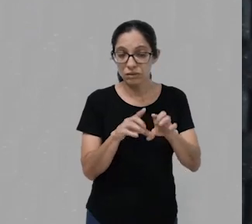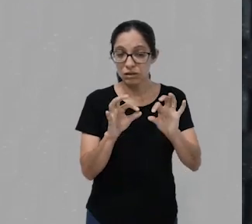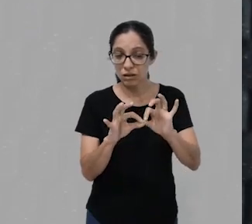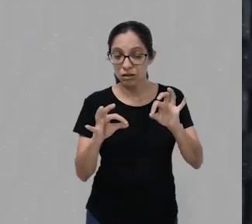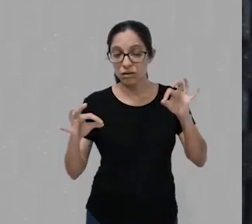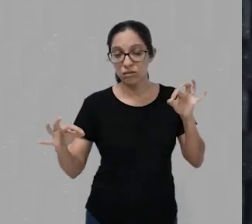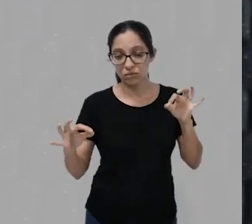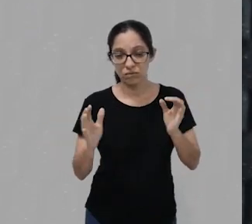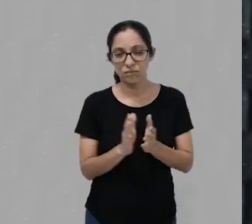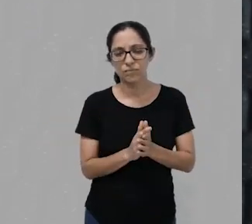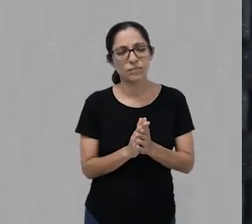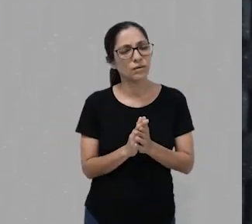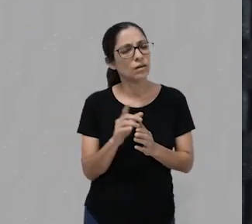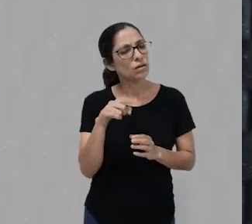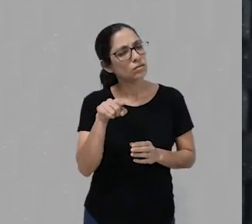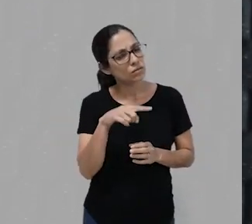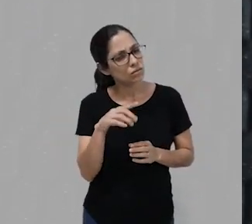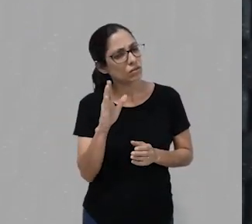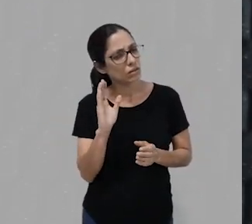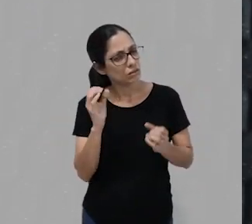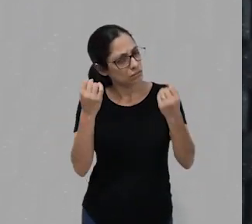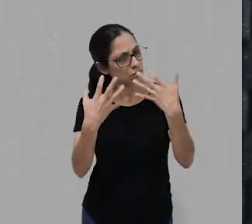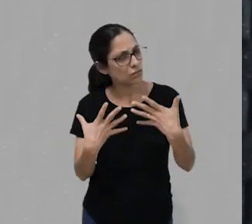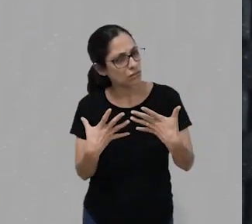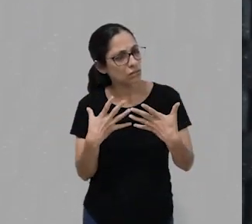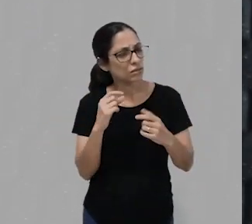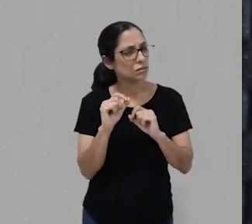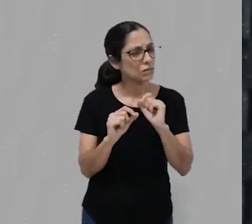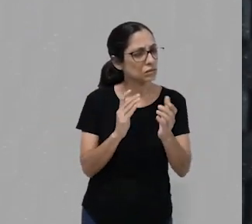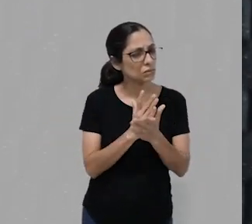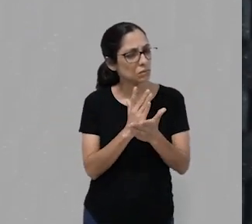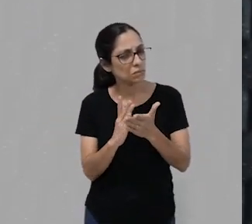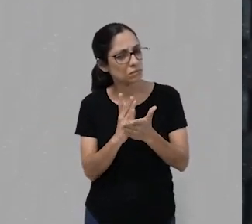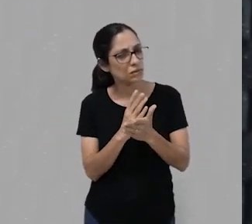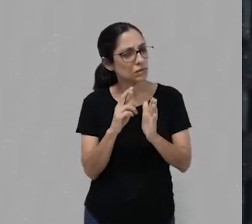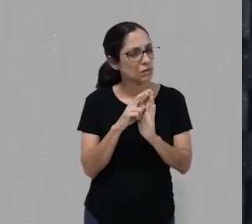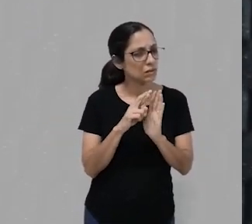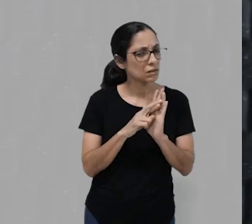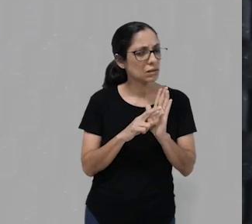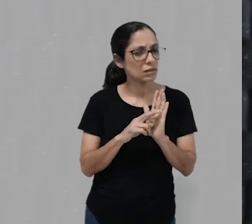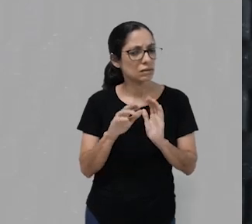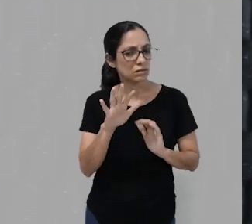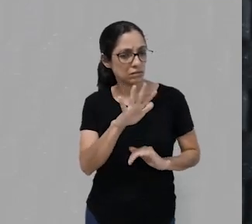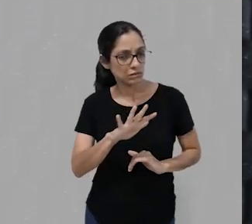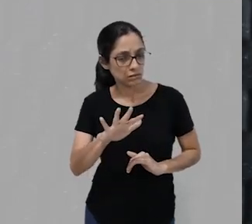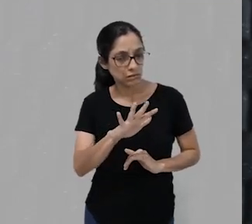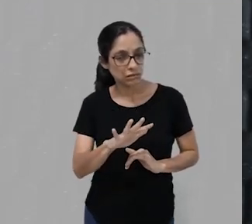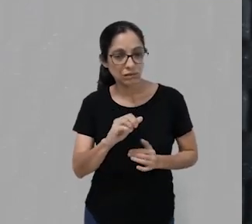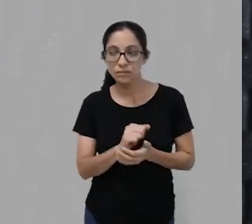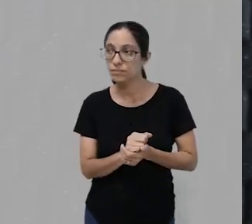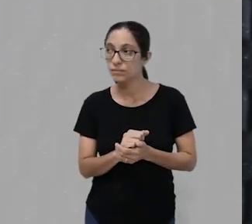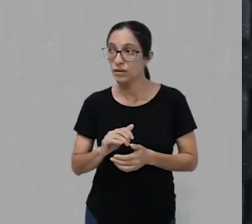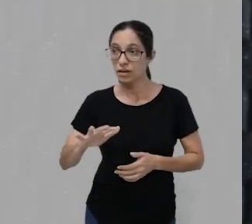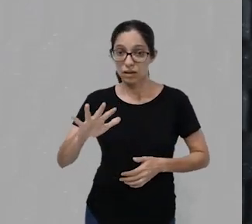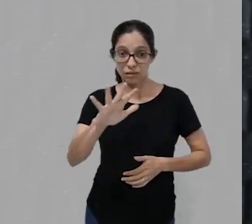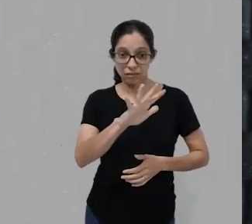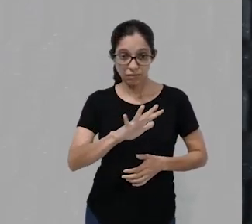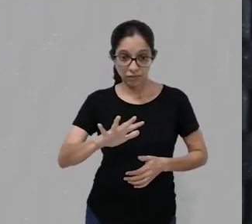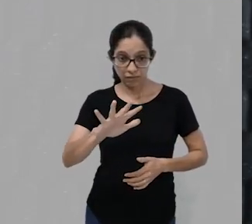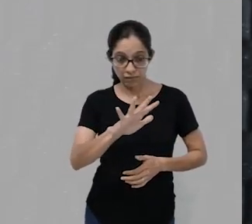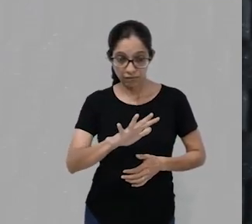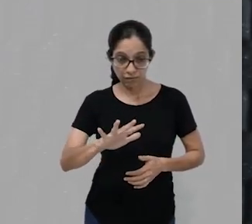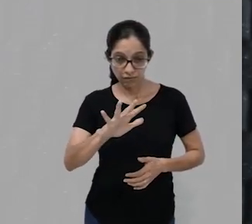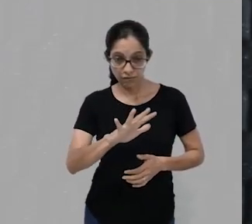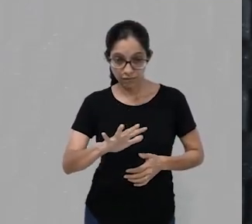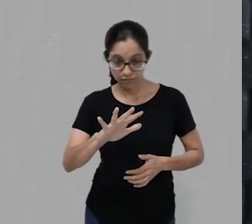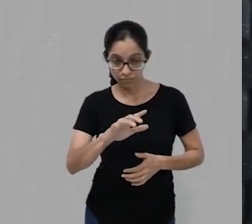longa. Professor, e o senhor falou ainda há pouco que ia falar para a gente de algumas coisas em relação a essas áreas. Essa área aqui central,